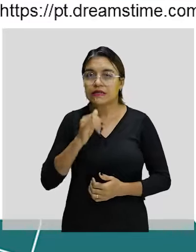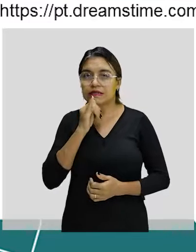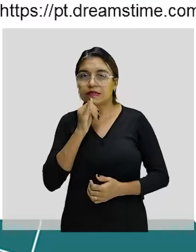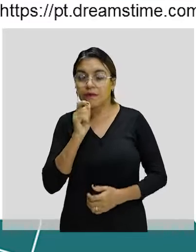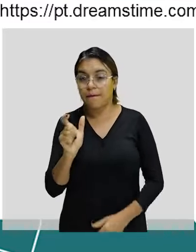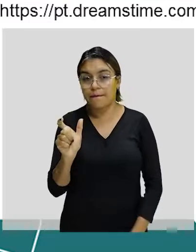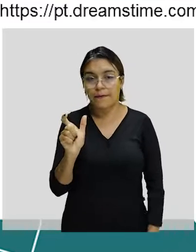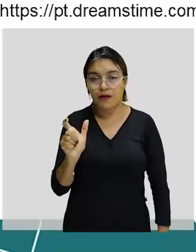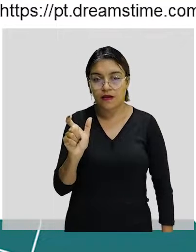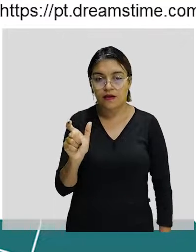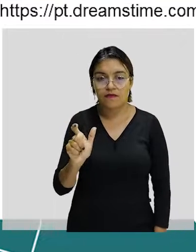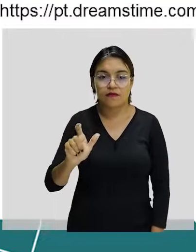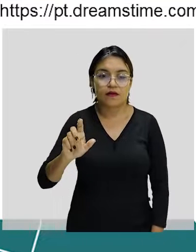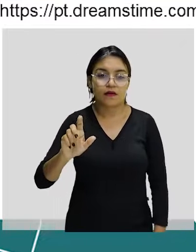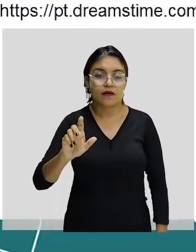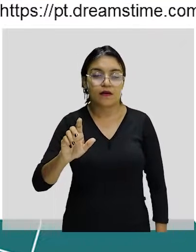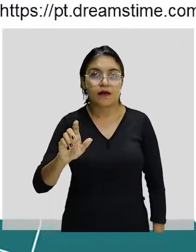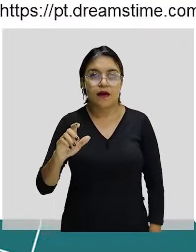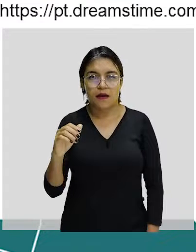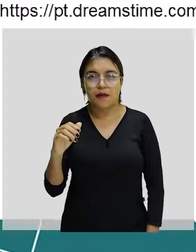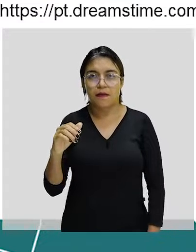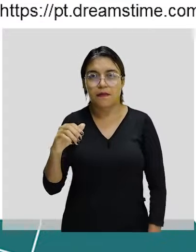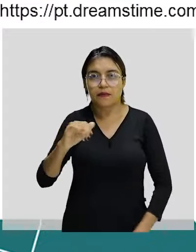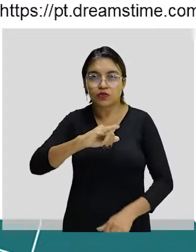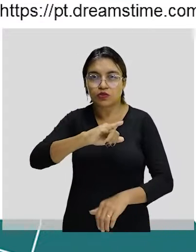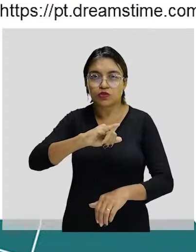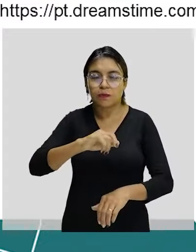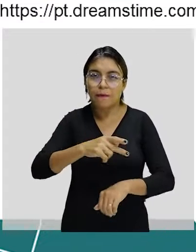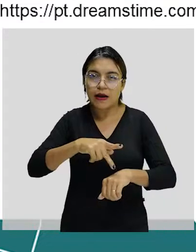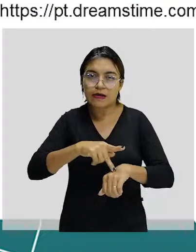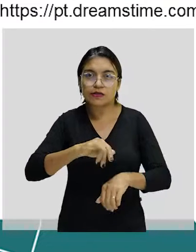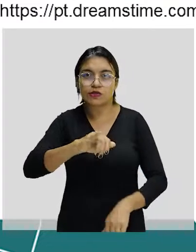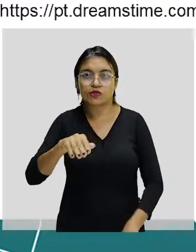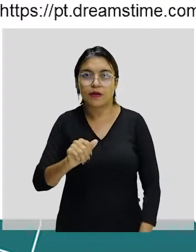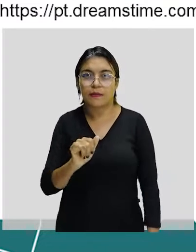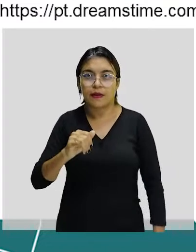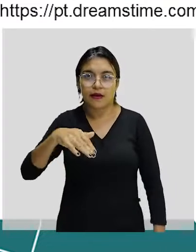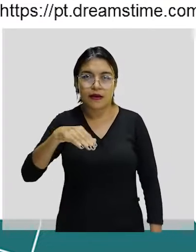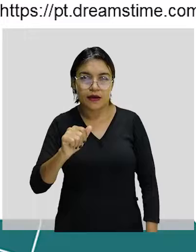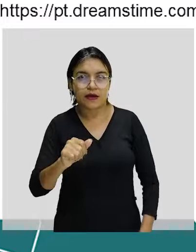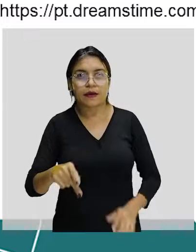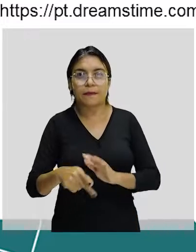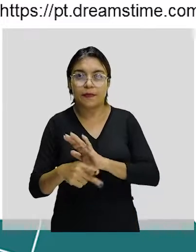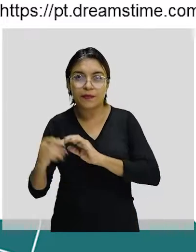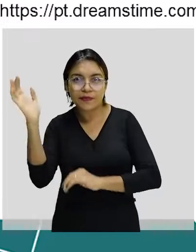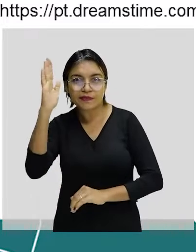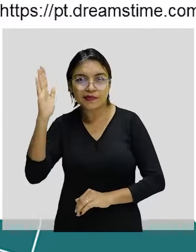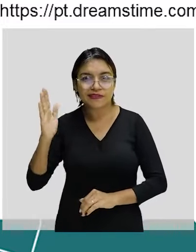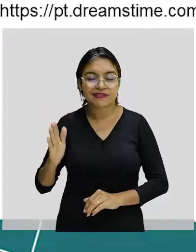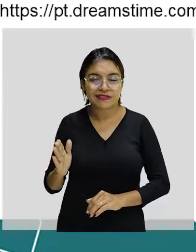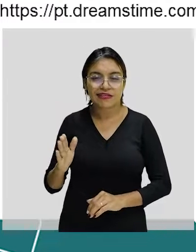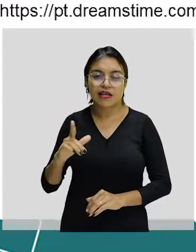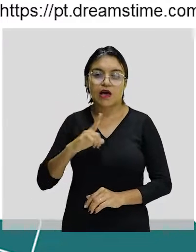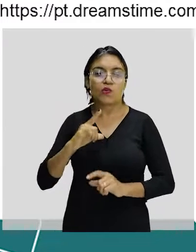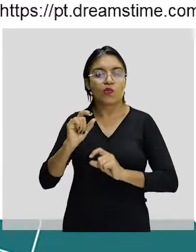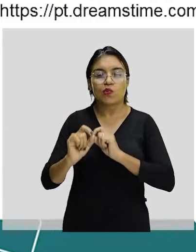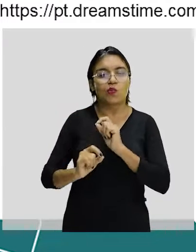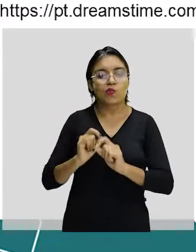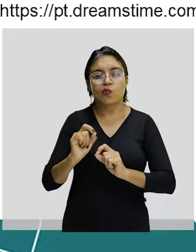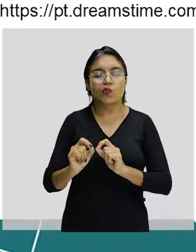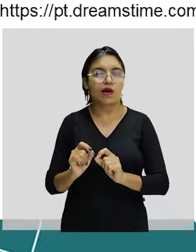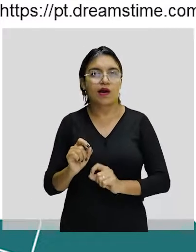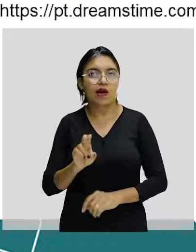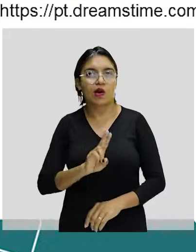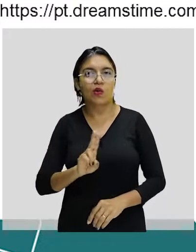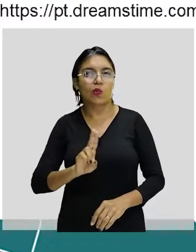termo Brazilian Jamaica, que é a Jamaica brasileira, ele foi intitulado justamente como um nome, né,